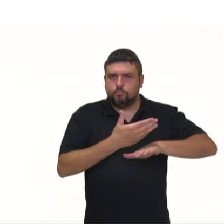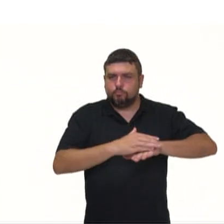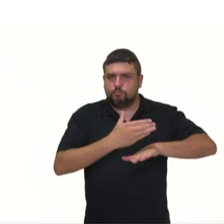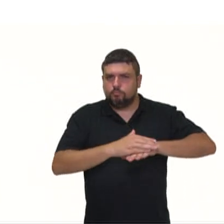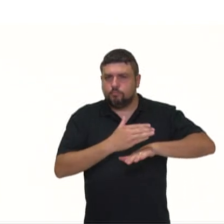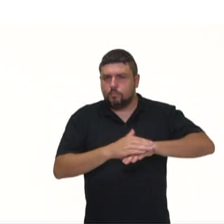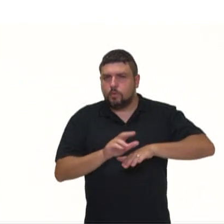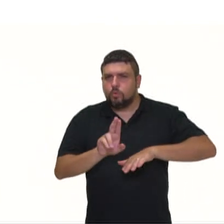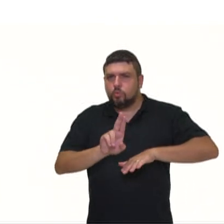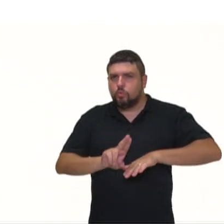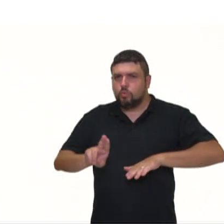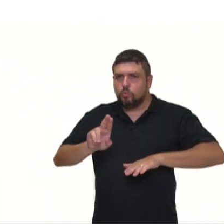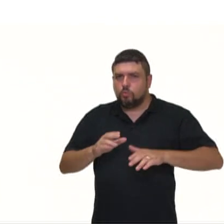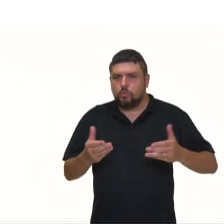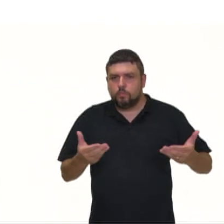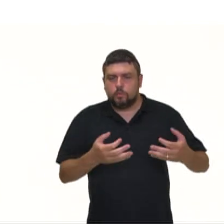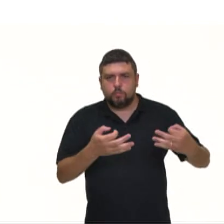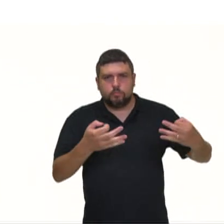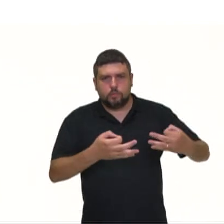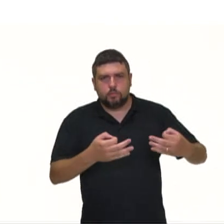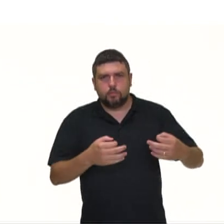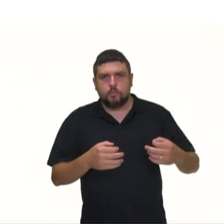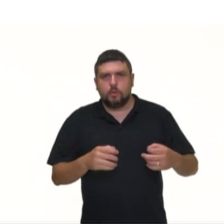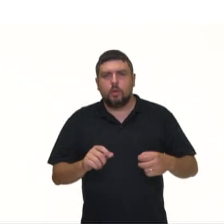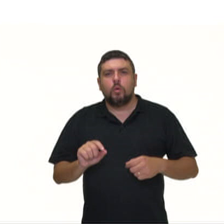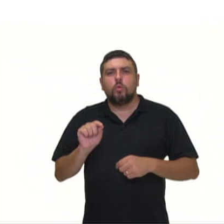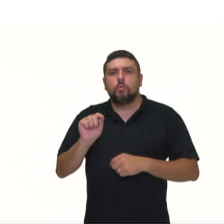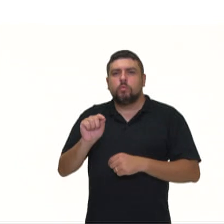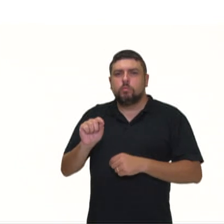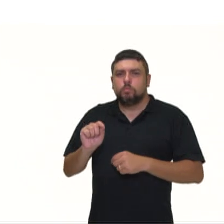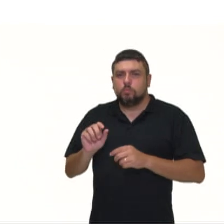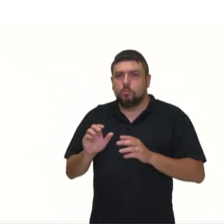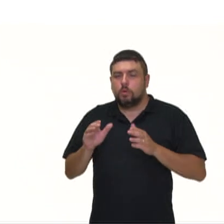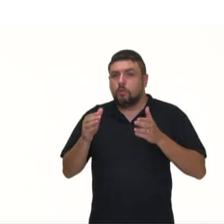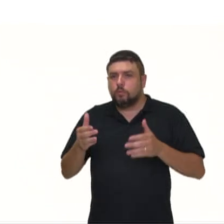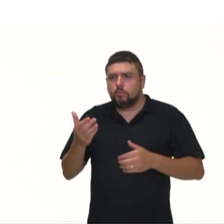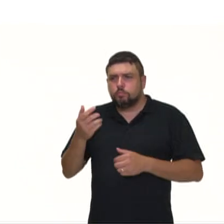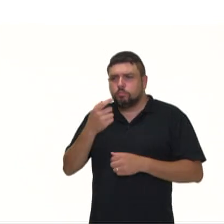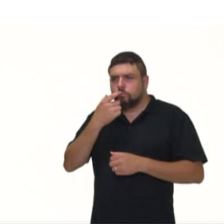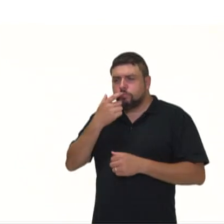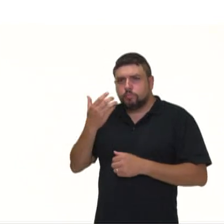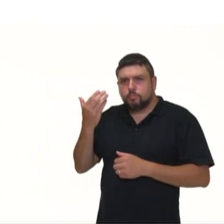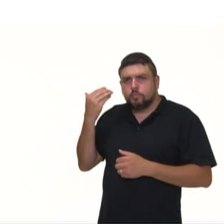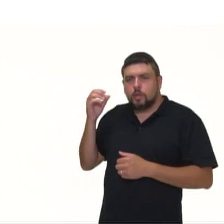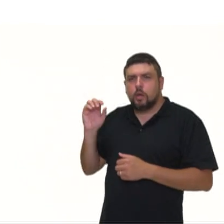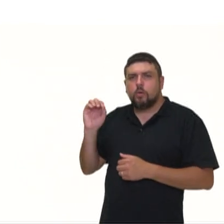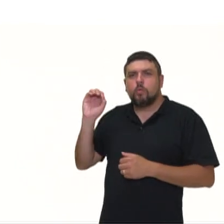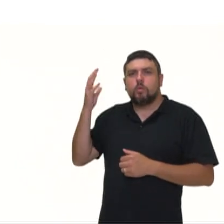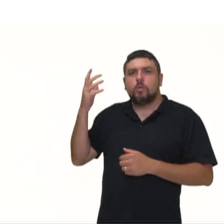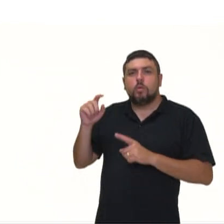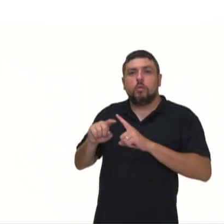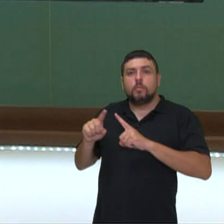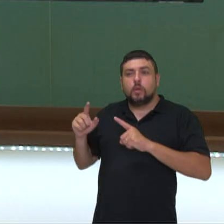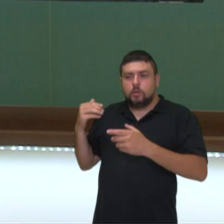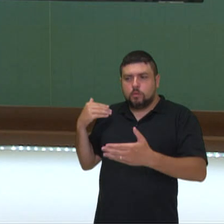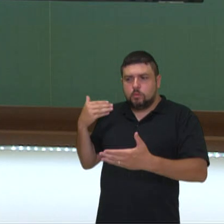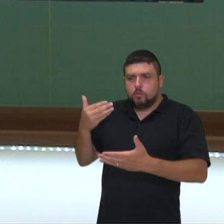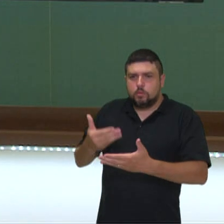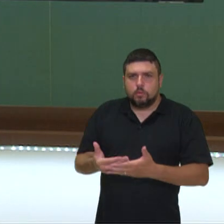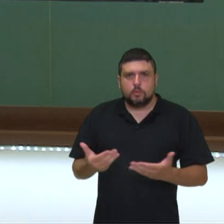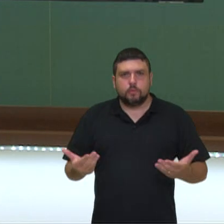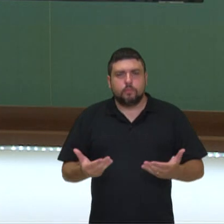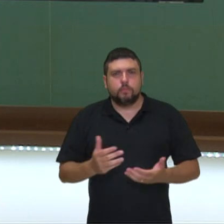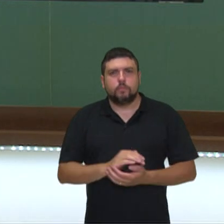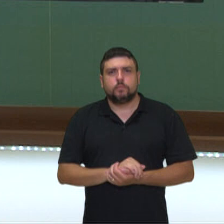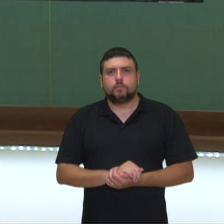perfeito, focando em ações que aconteceram no passado, mas seus resultados são vistos no presente. Nossa, como é importante